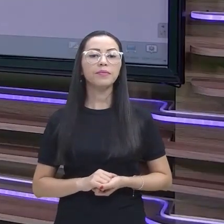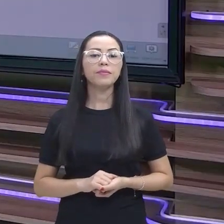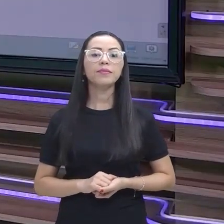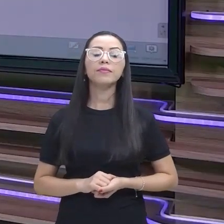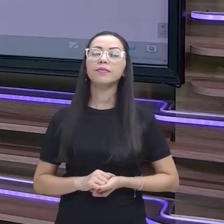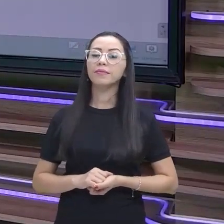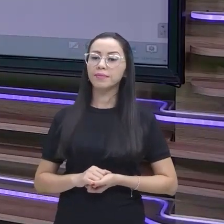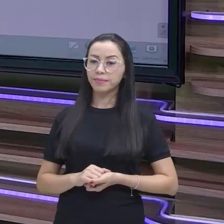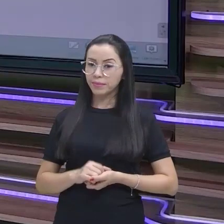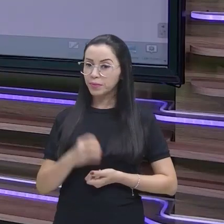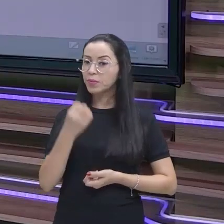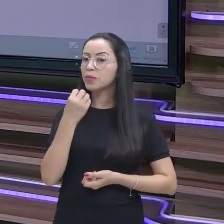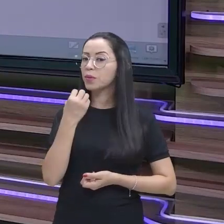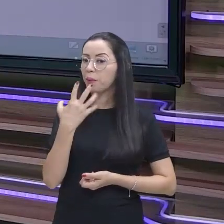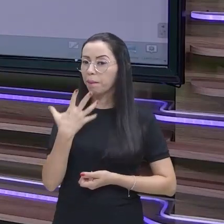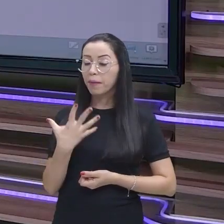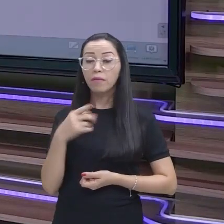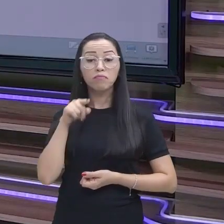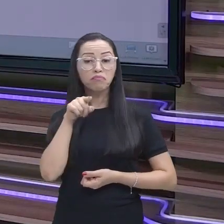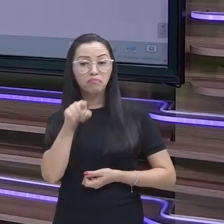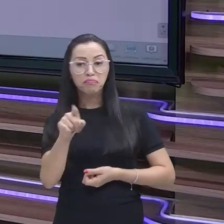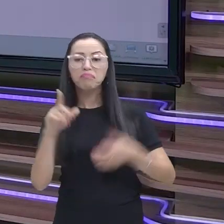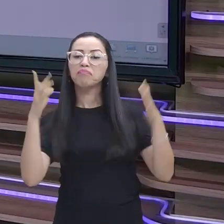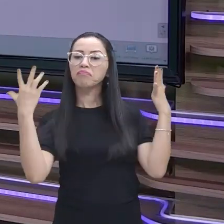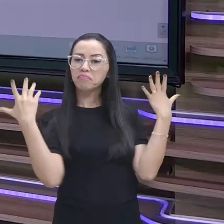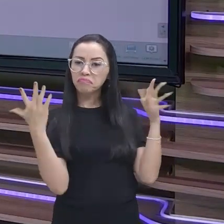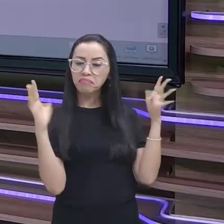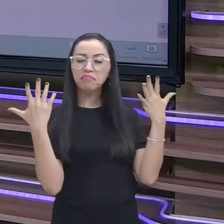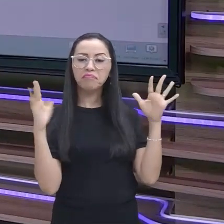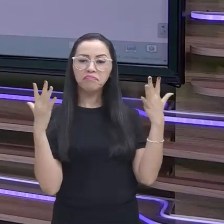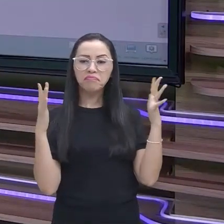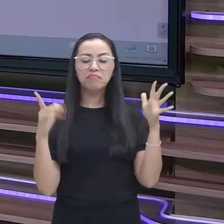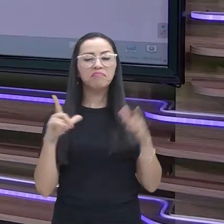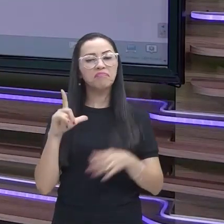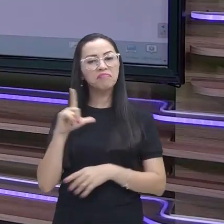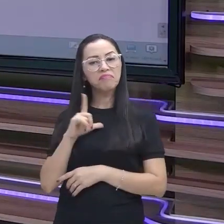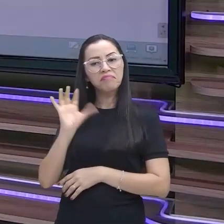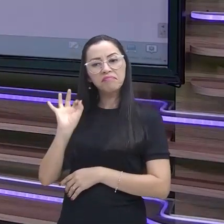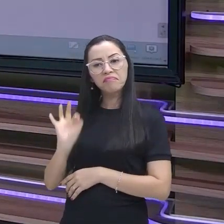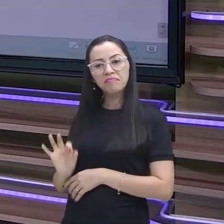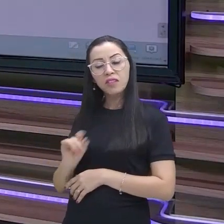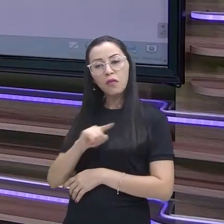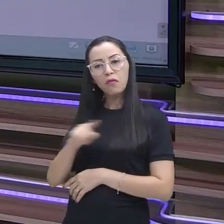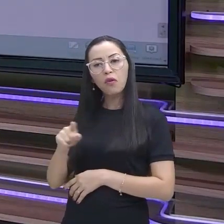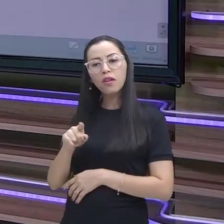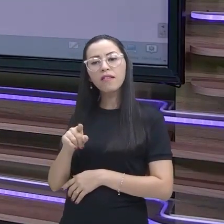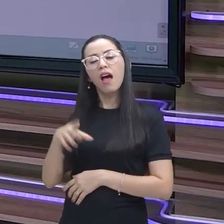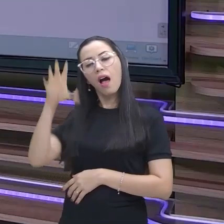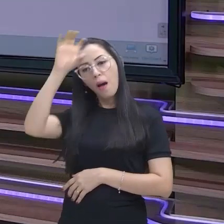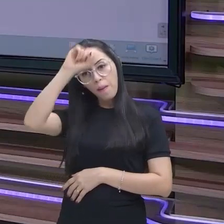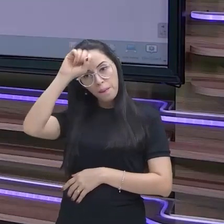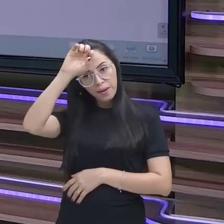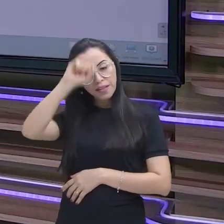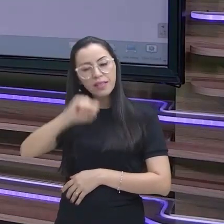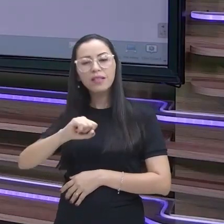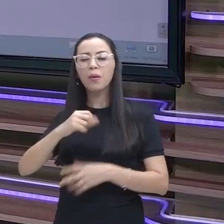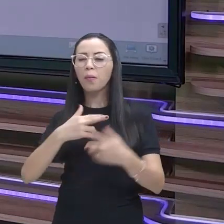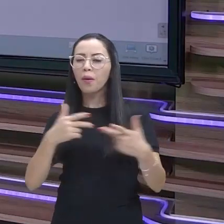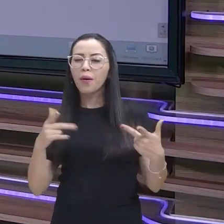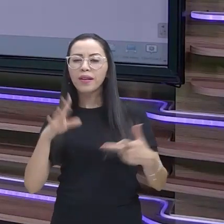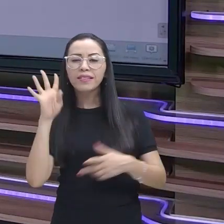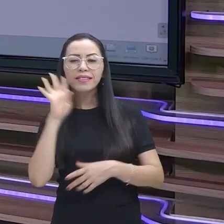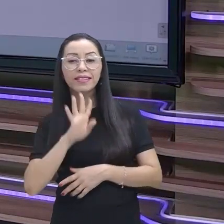Muito bem, você está de parabéns, eu tenho certeza que você aprendeu hoje muita coisa legal. É o que vamos